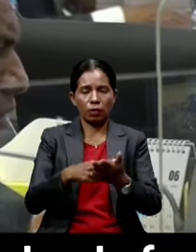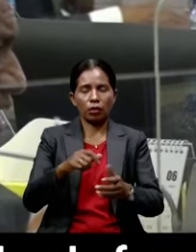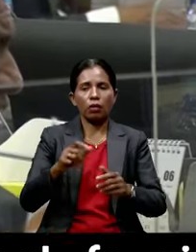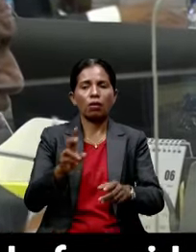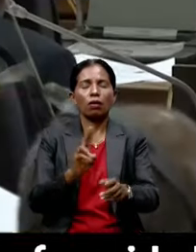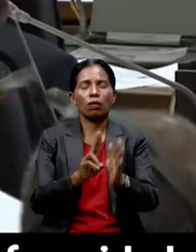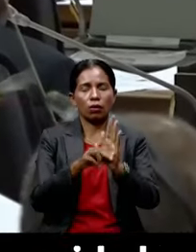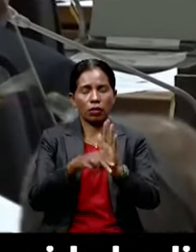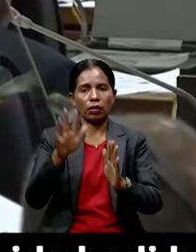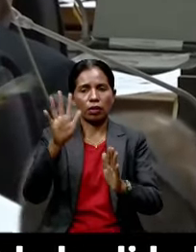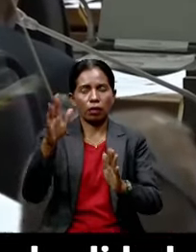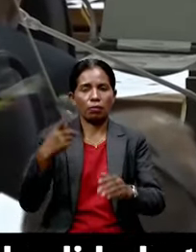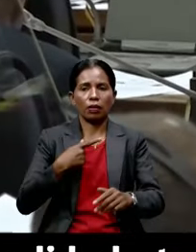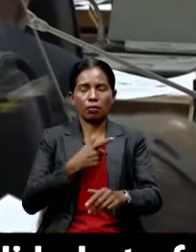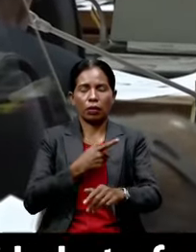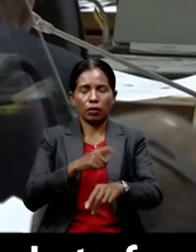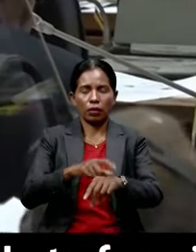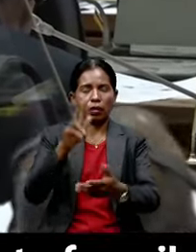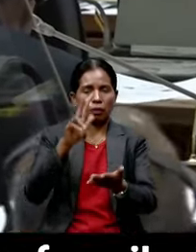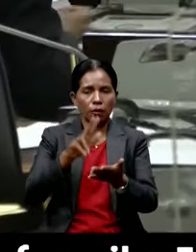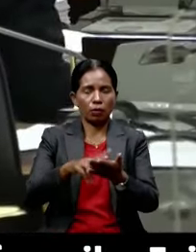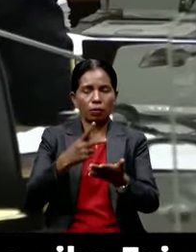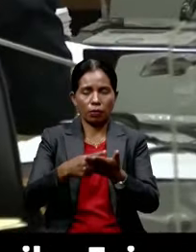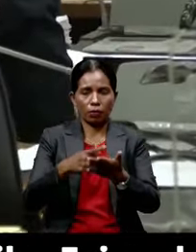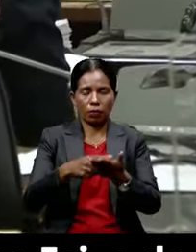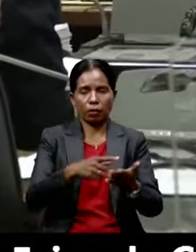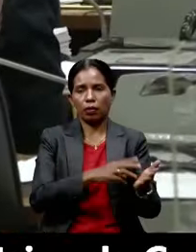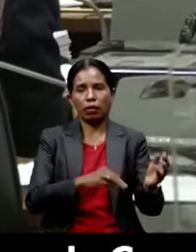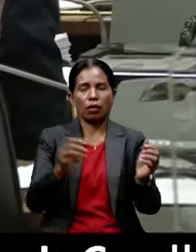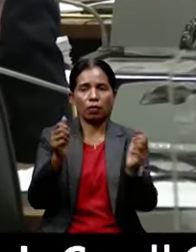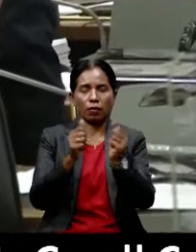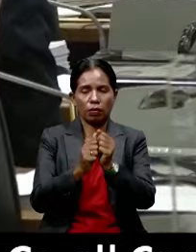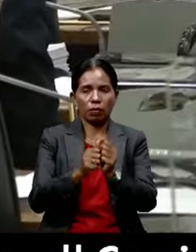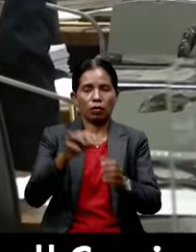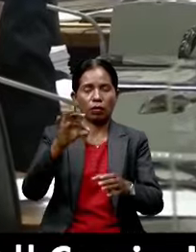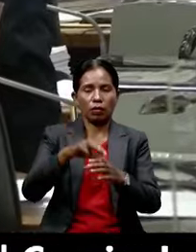Mas bem, Icos Liu, Parlamento Nacional aprova a proposta de ratificação refere ao voto a favor